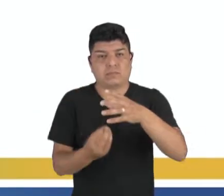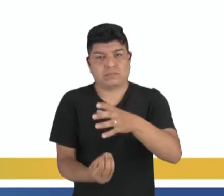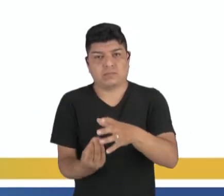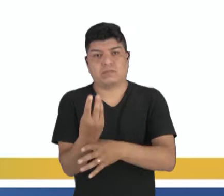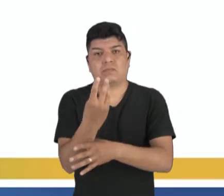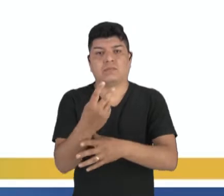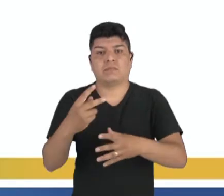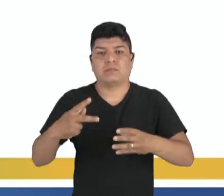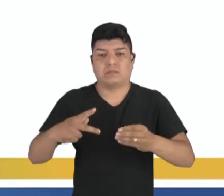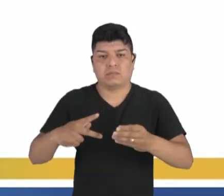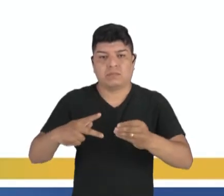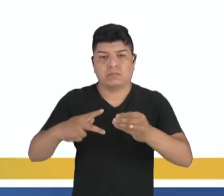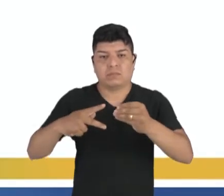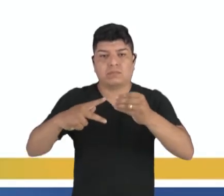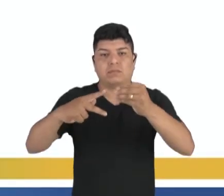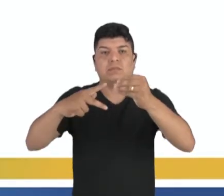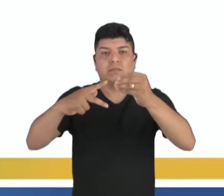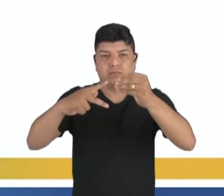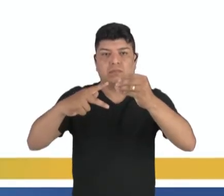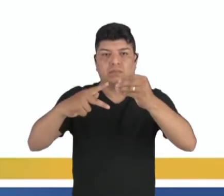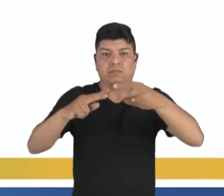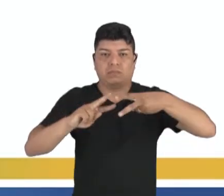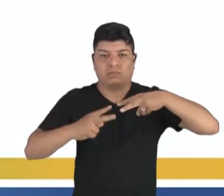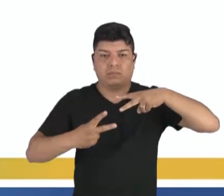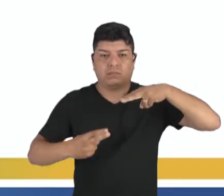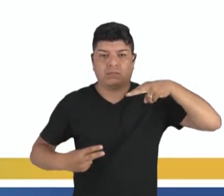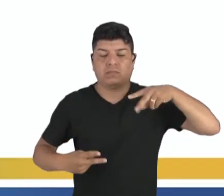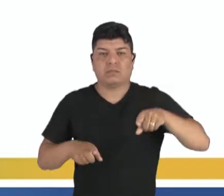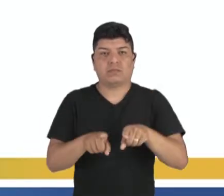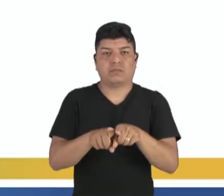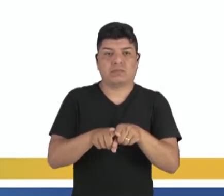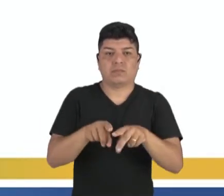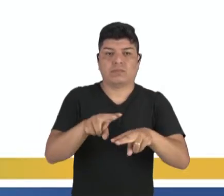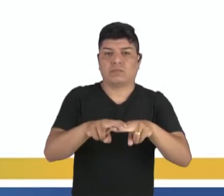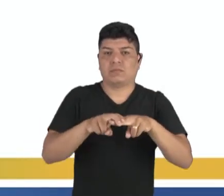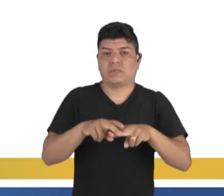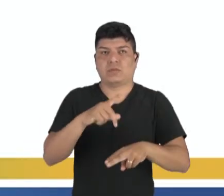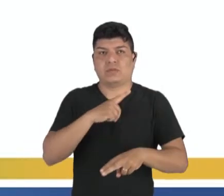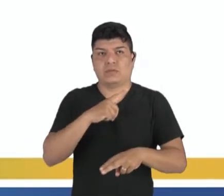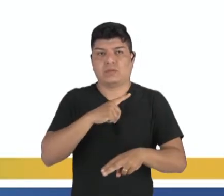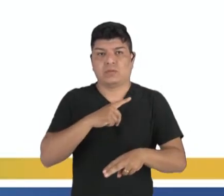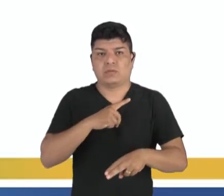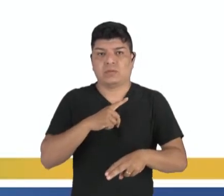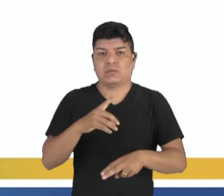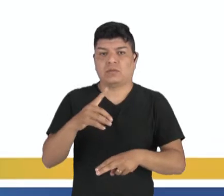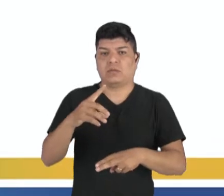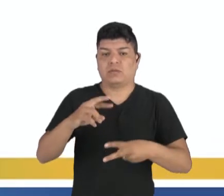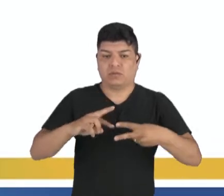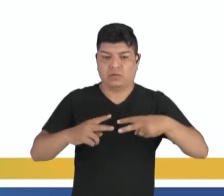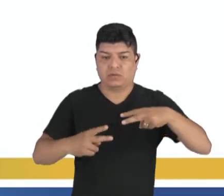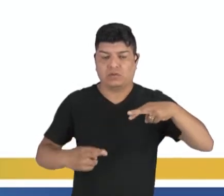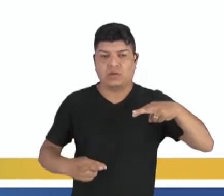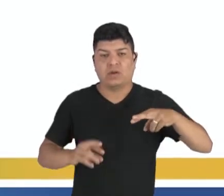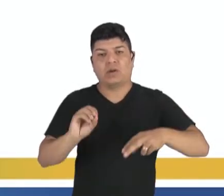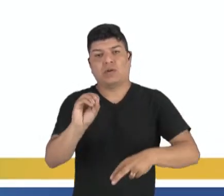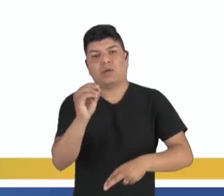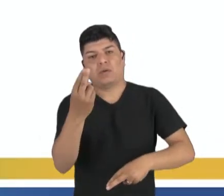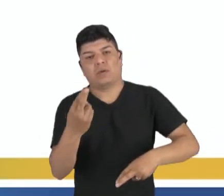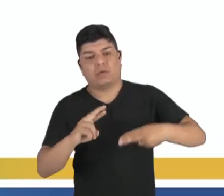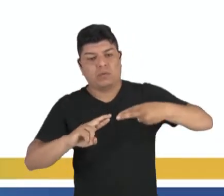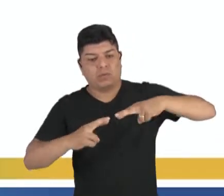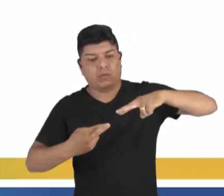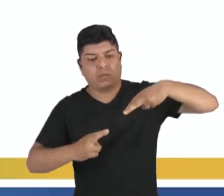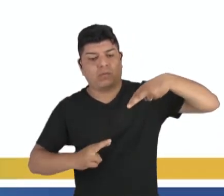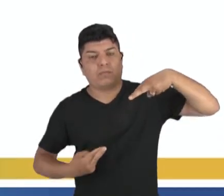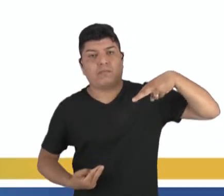por proteínas e material genético. Com isso, eles possuem DNA ou RNA,